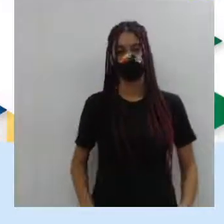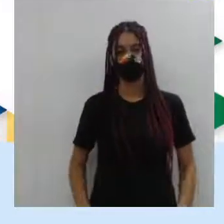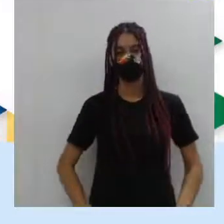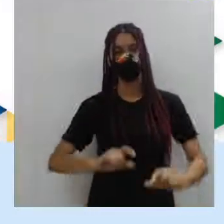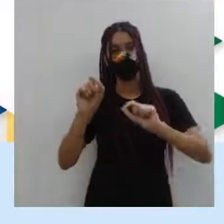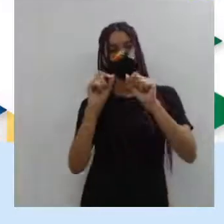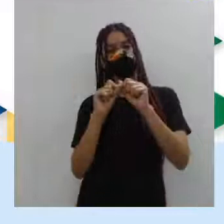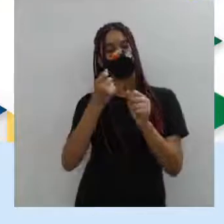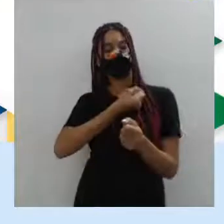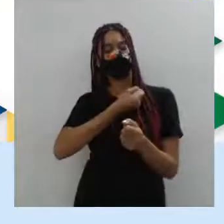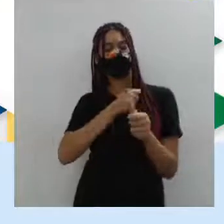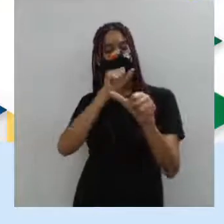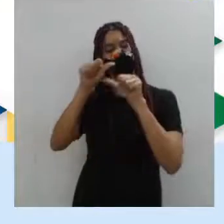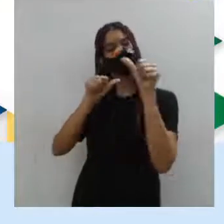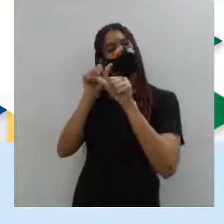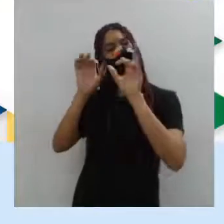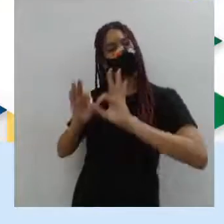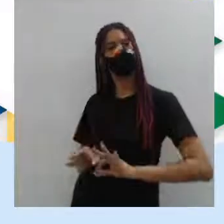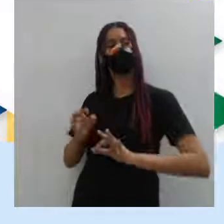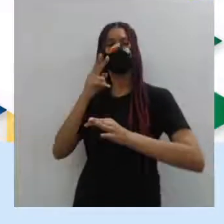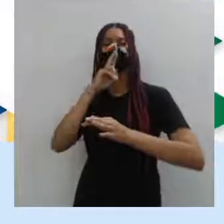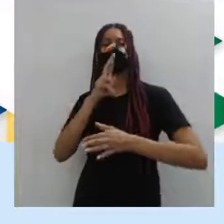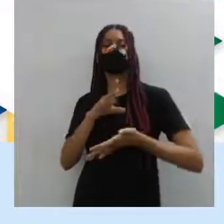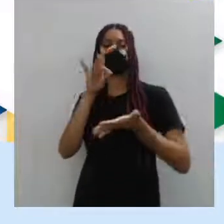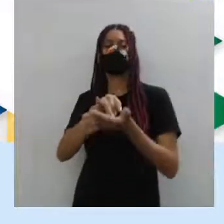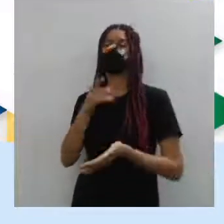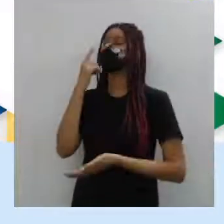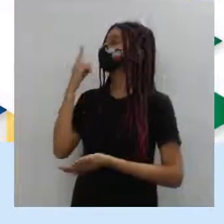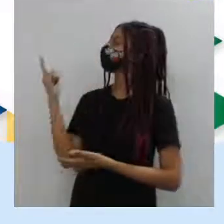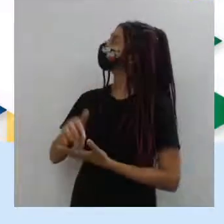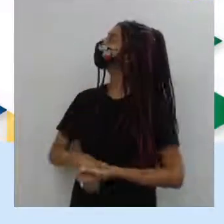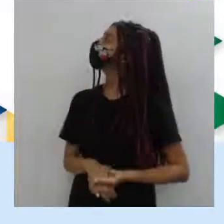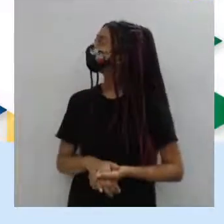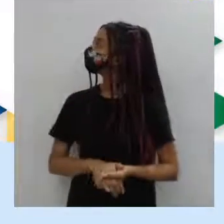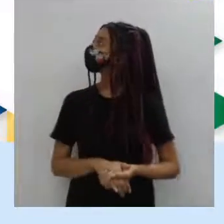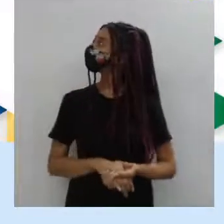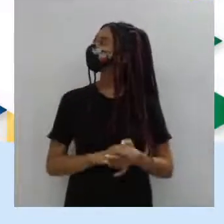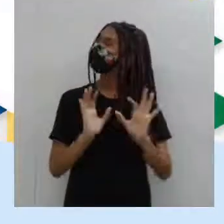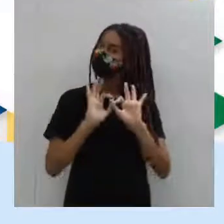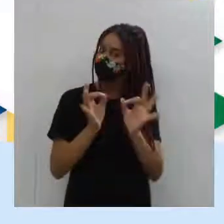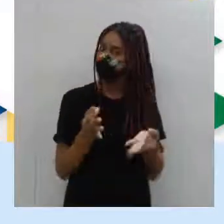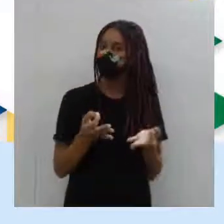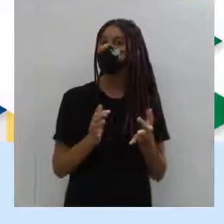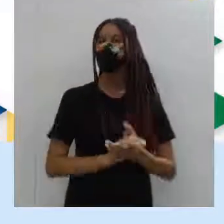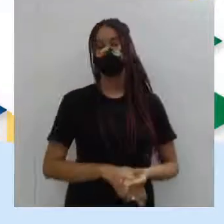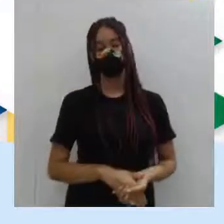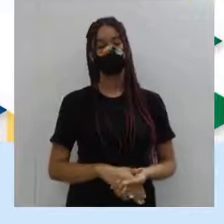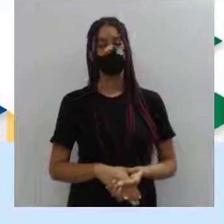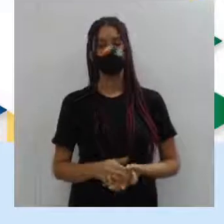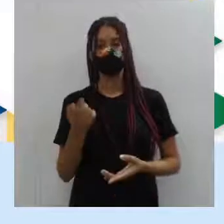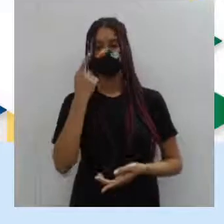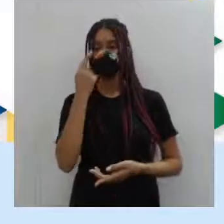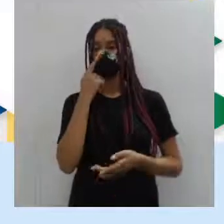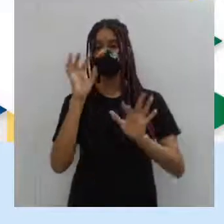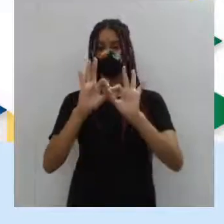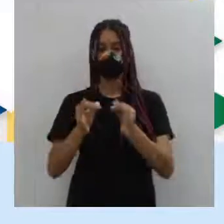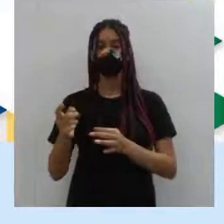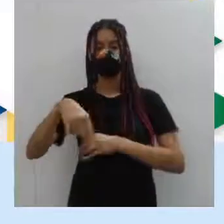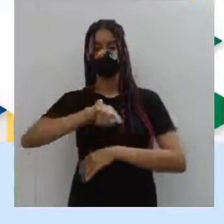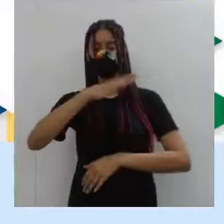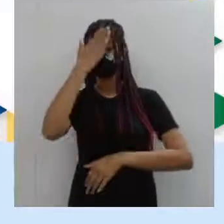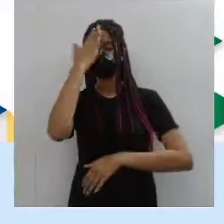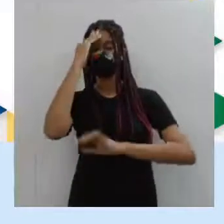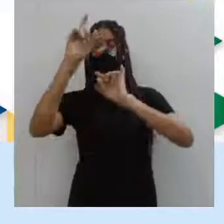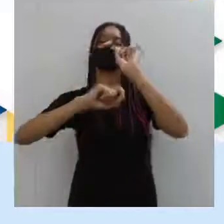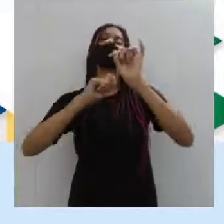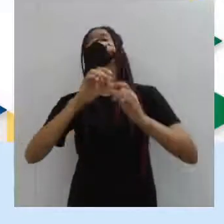essas mudanças? Qual delas realmente é a resposta correta? Vamos lá. Item 1, vamos simplificar? Preste atenção, vamos simplificar para vocês entenderem.